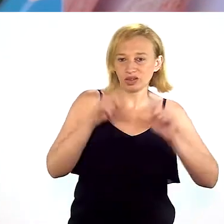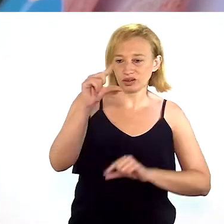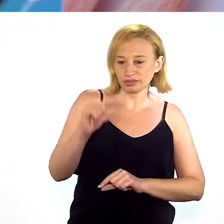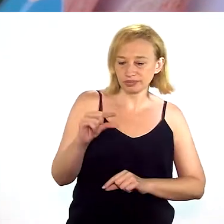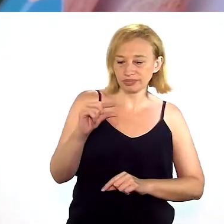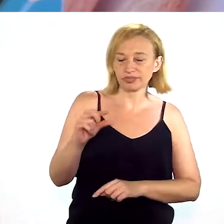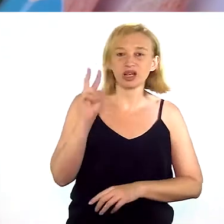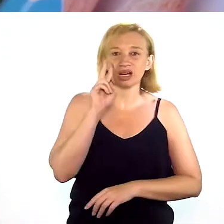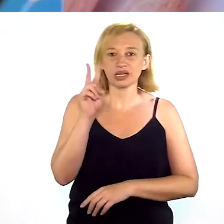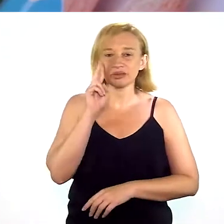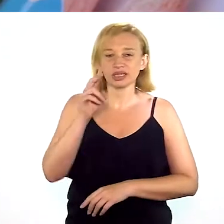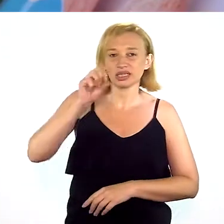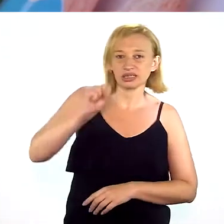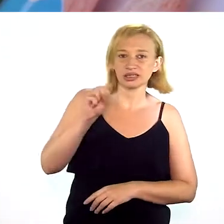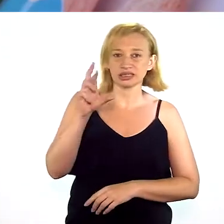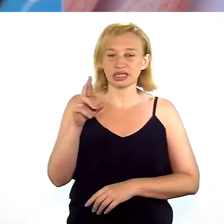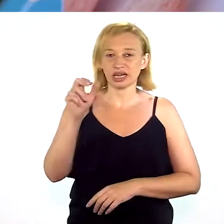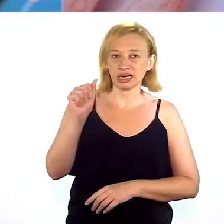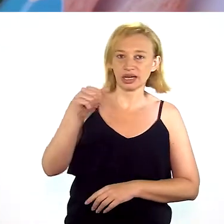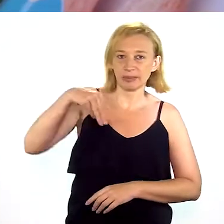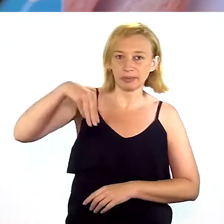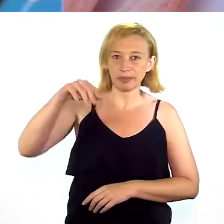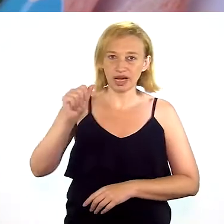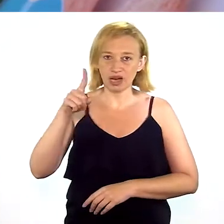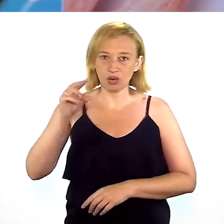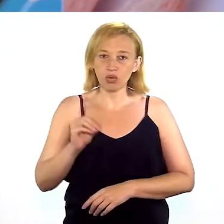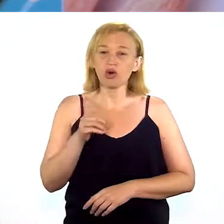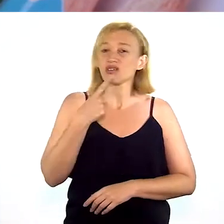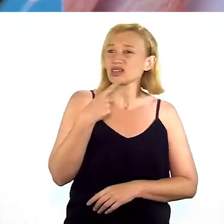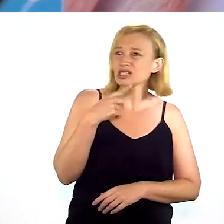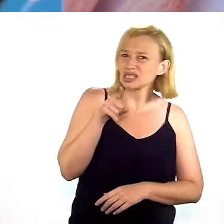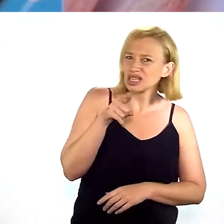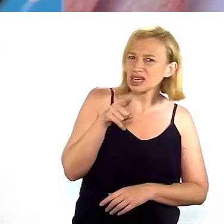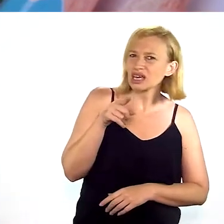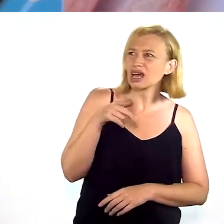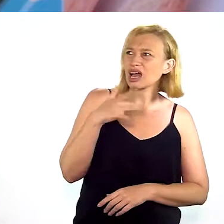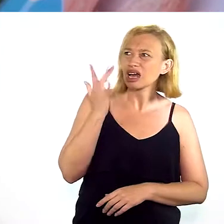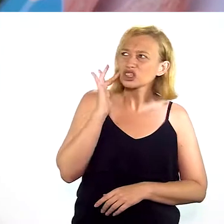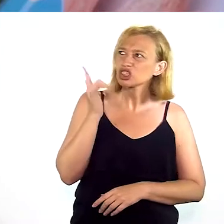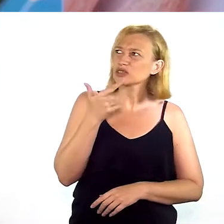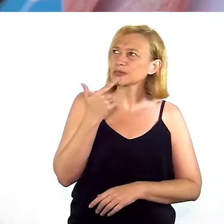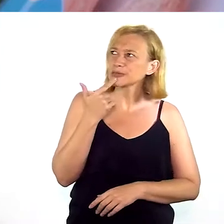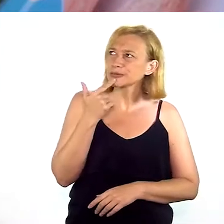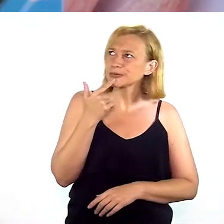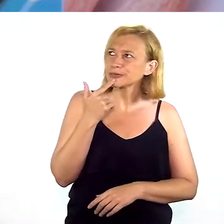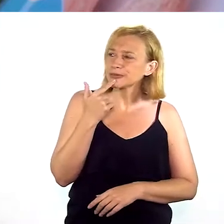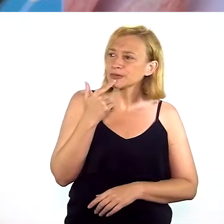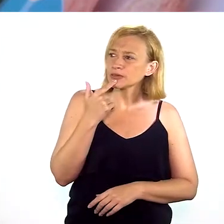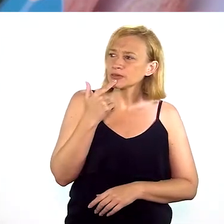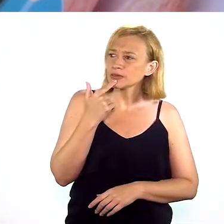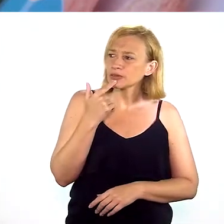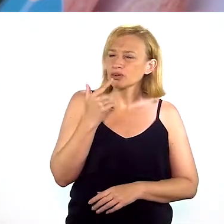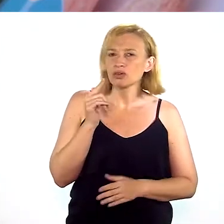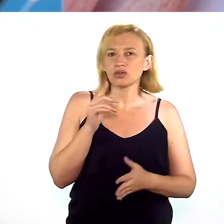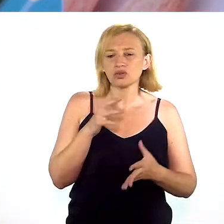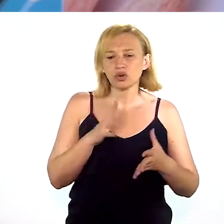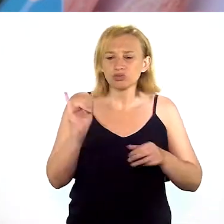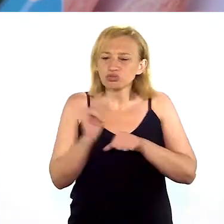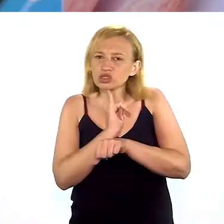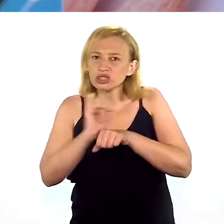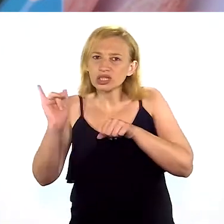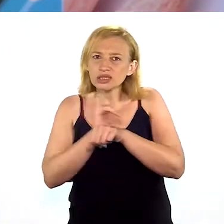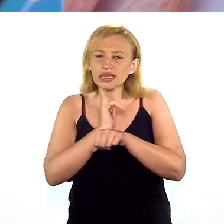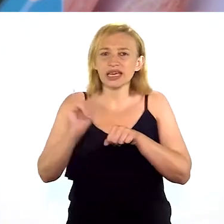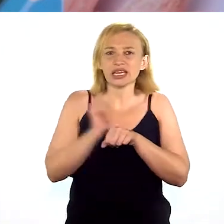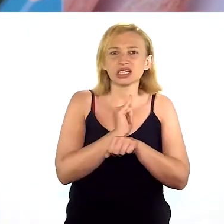letras minúsculas, né? E lembrar do Saramago. Você acha que essa foi vamos dizer, um subterfúgio,